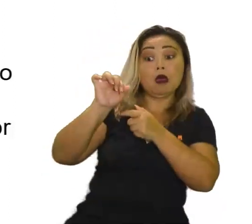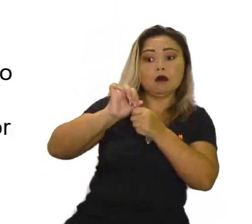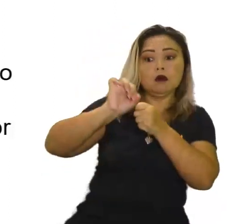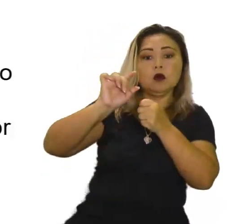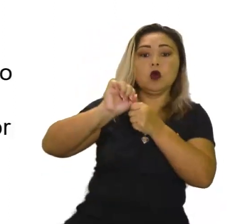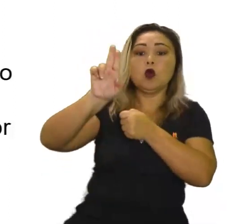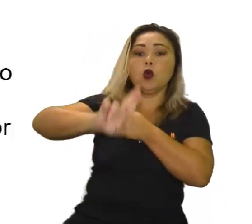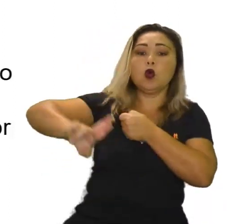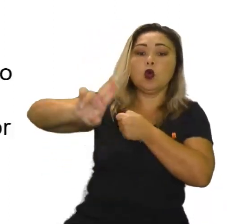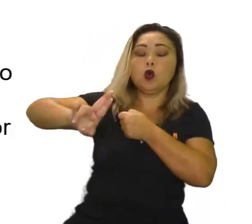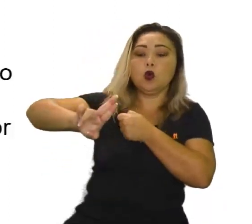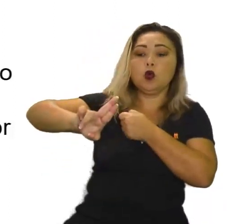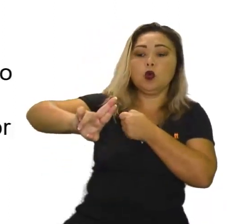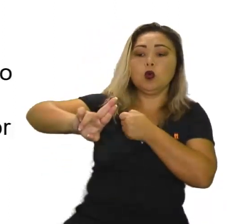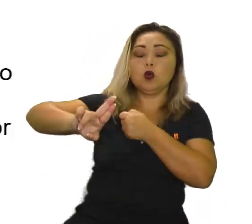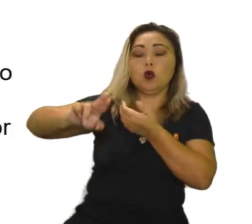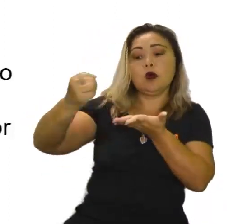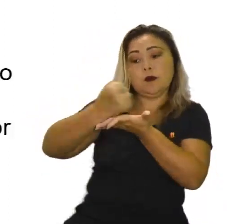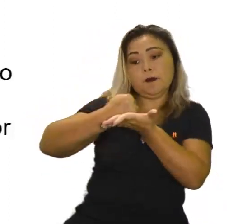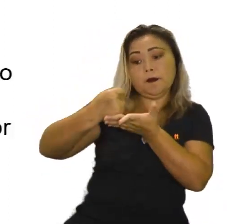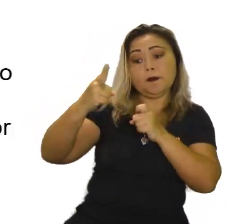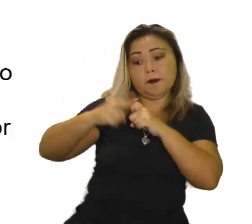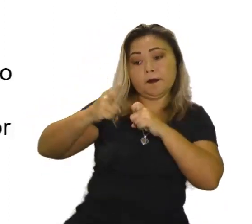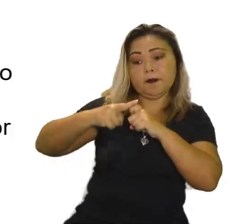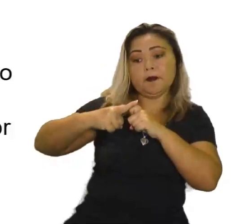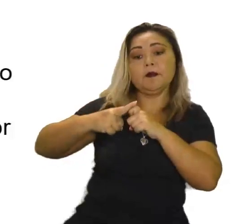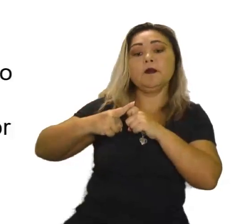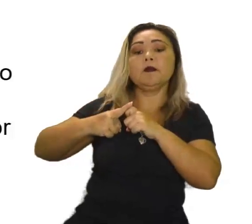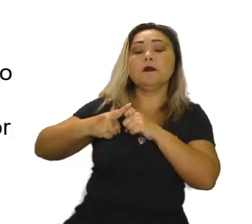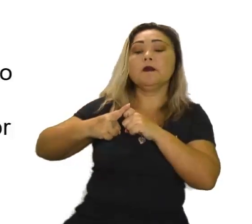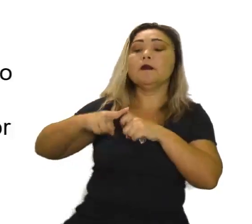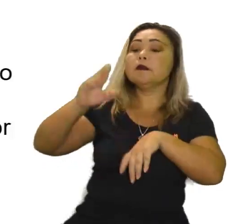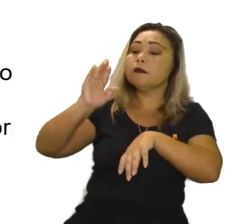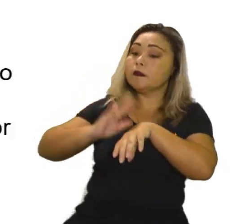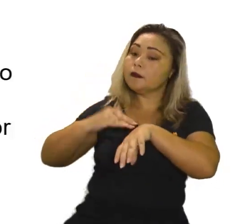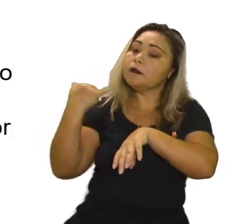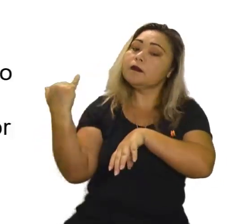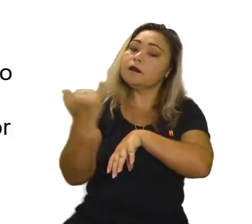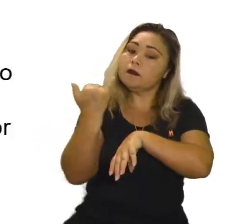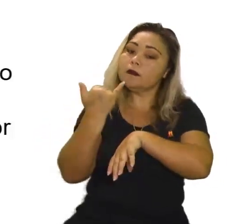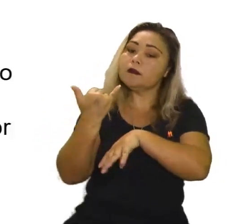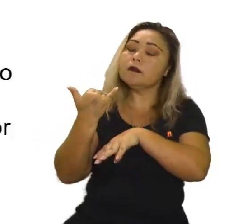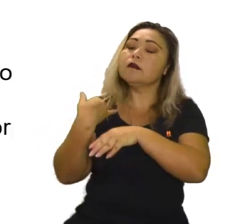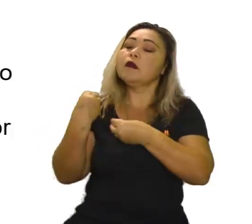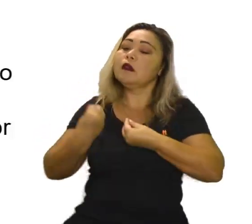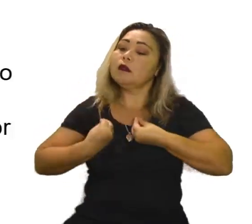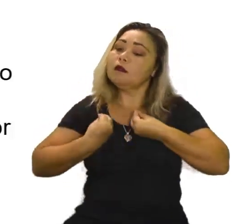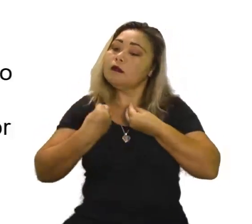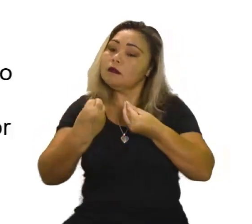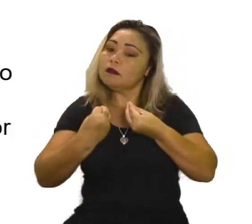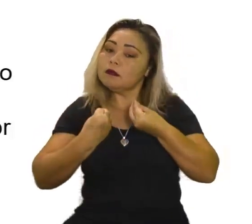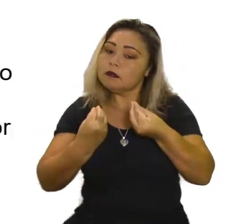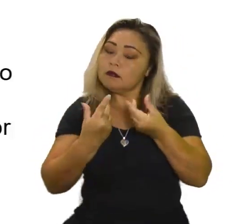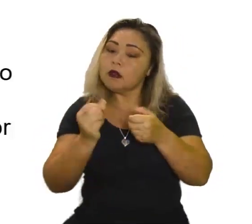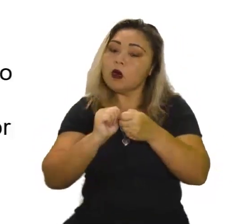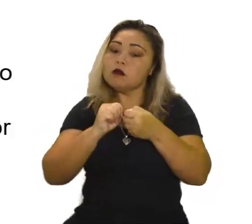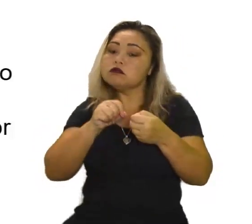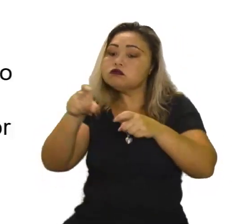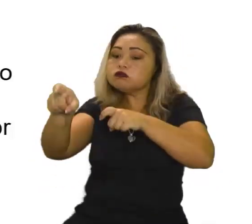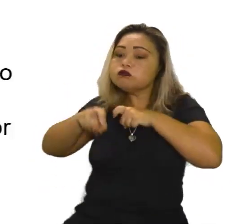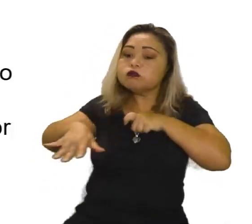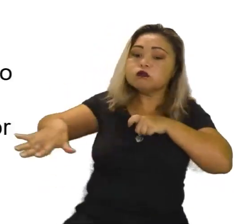para uso na medicina, e é muito importante que contribua com a produção agrícola no meio